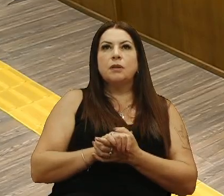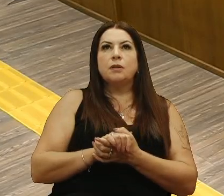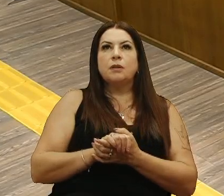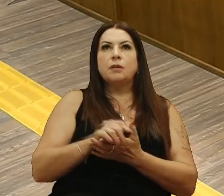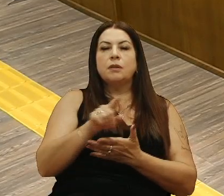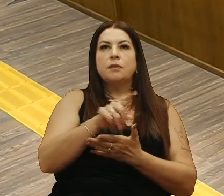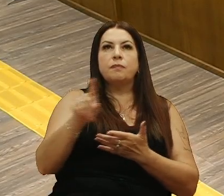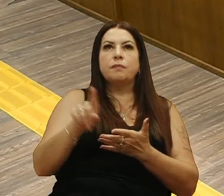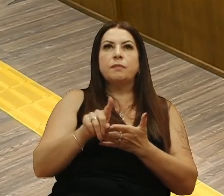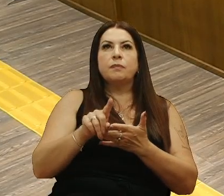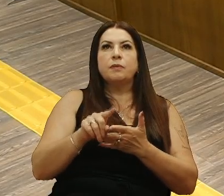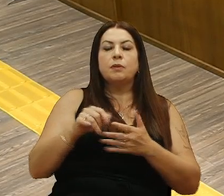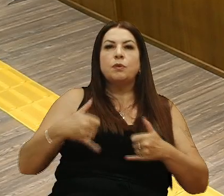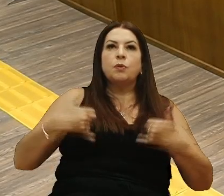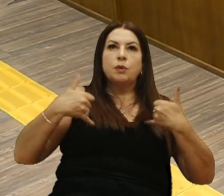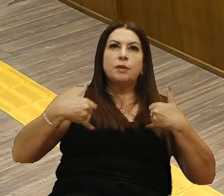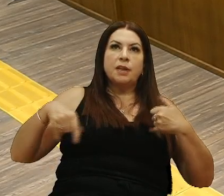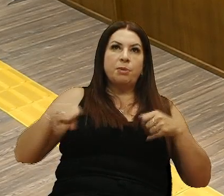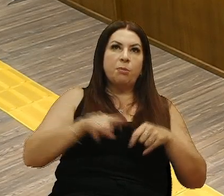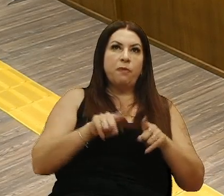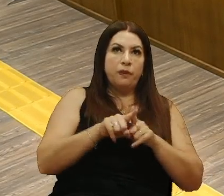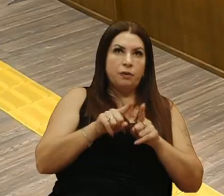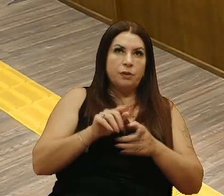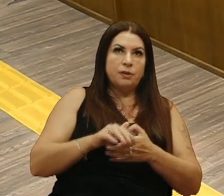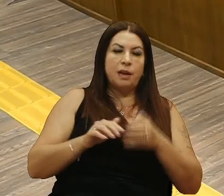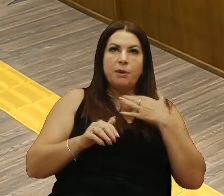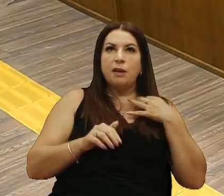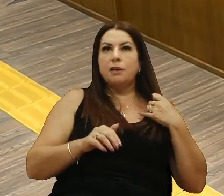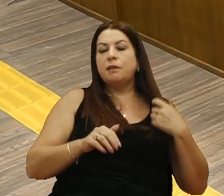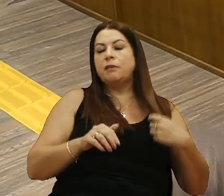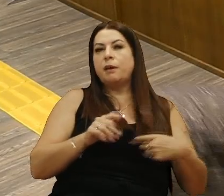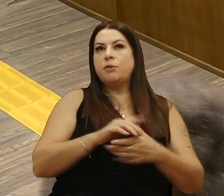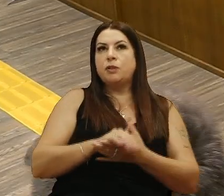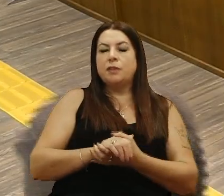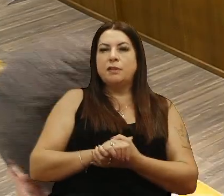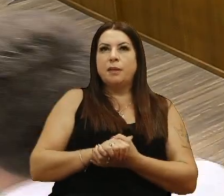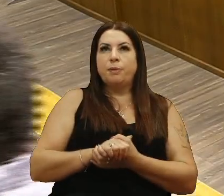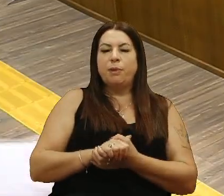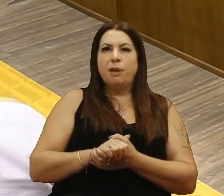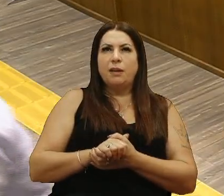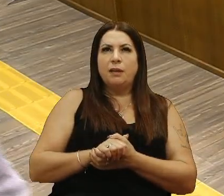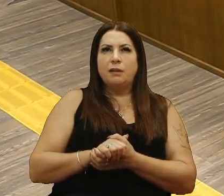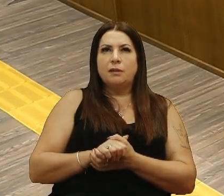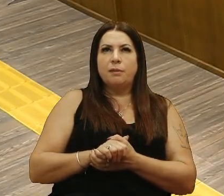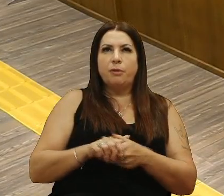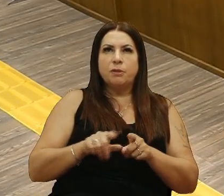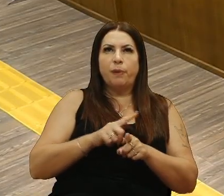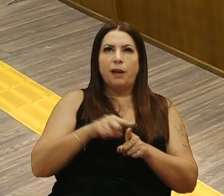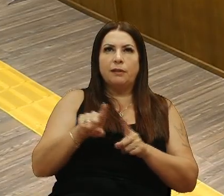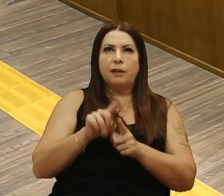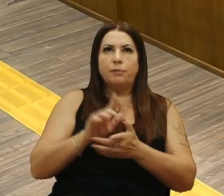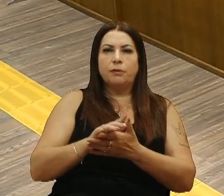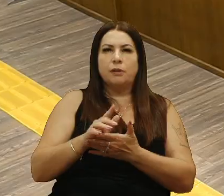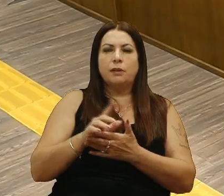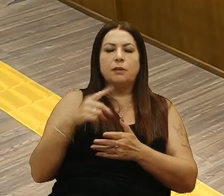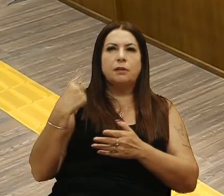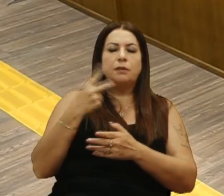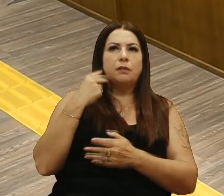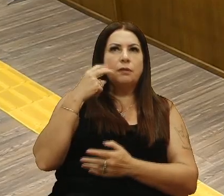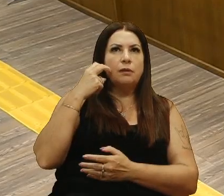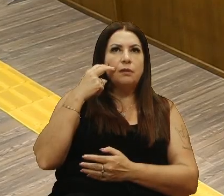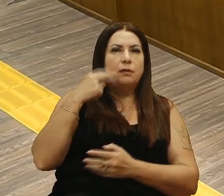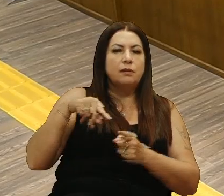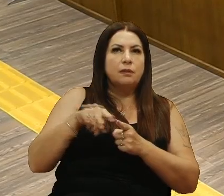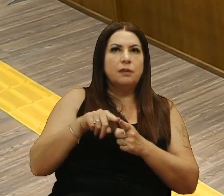Eu tenho muito orgulho, vereador Iago, de ter presidido essa casa e ter, vereador Cristiano,